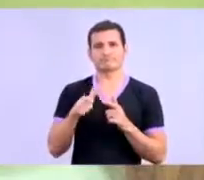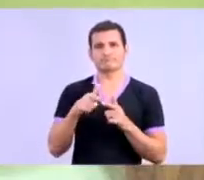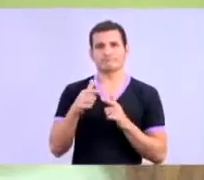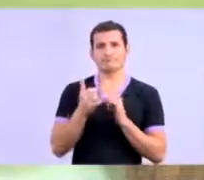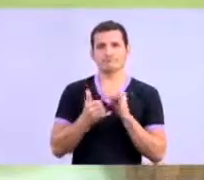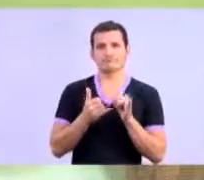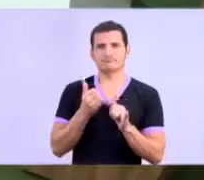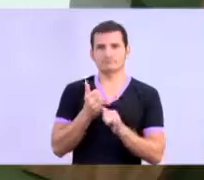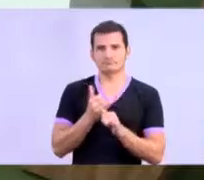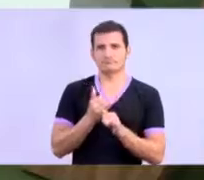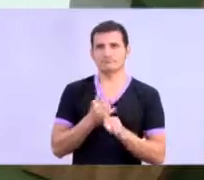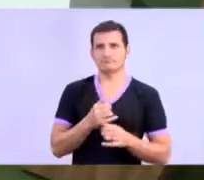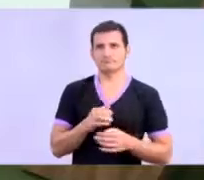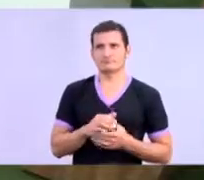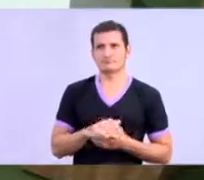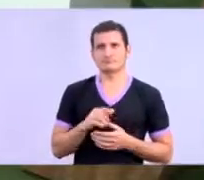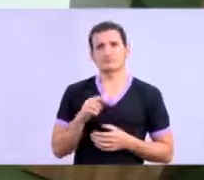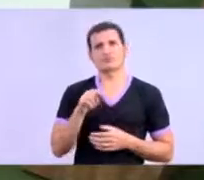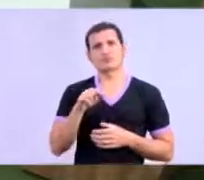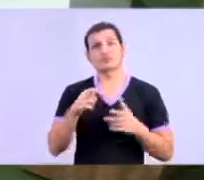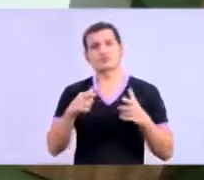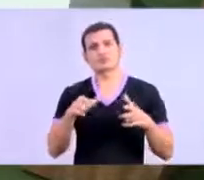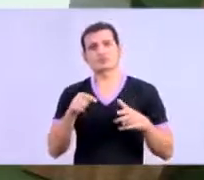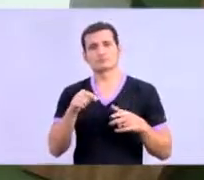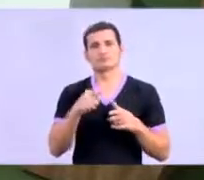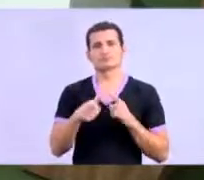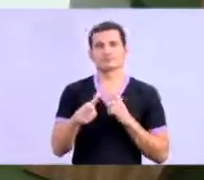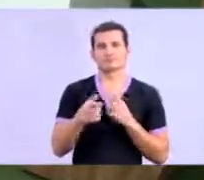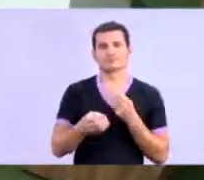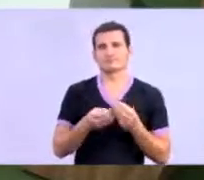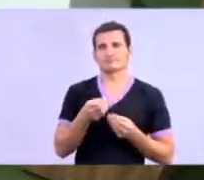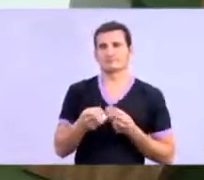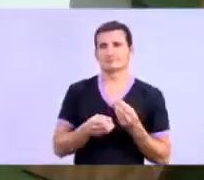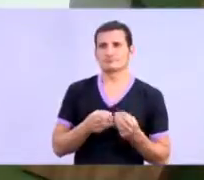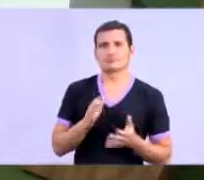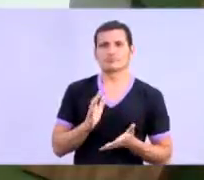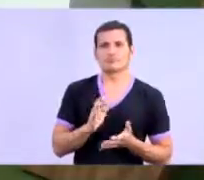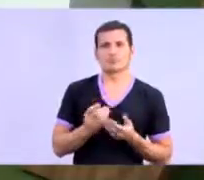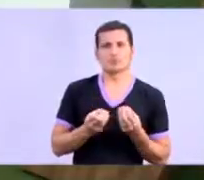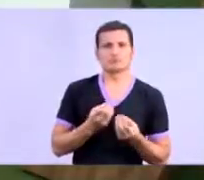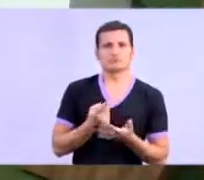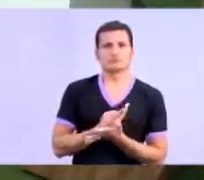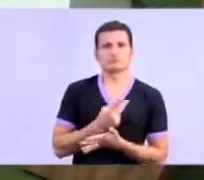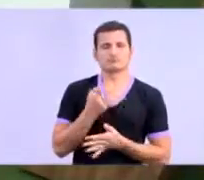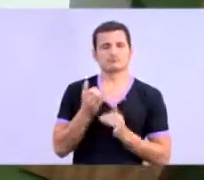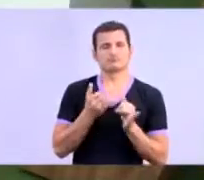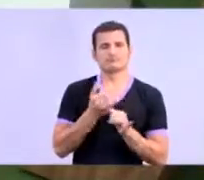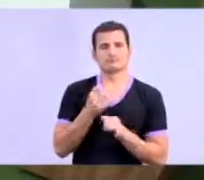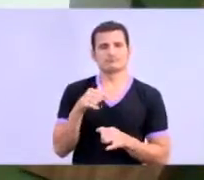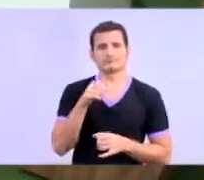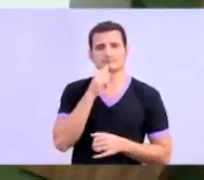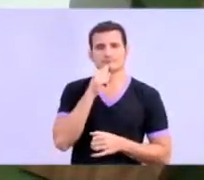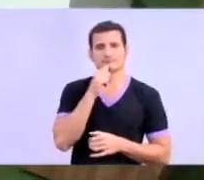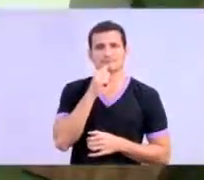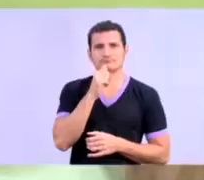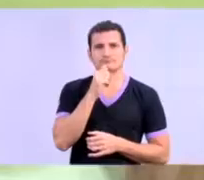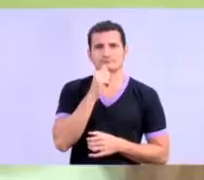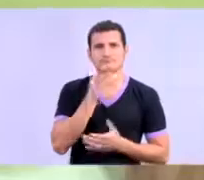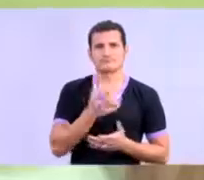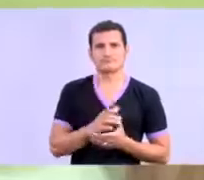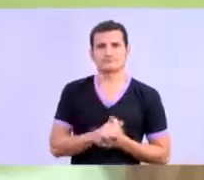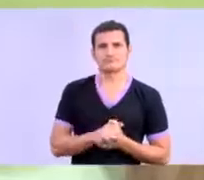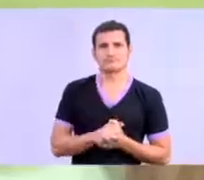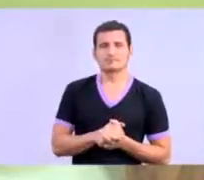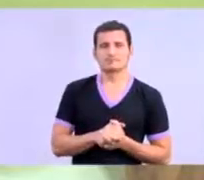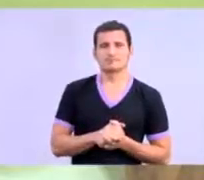é importante ver onde foi esse problema, né? Isso. Como aconteceu isso? Nós estamos sem internet aqui, então imagina